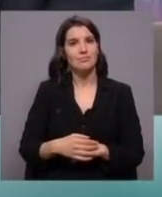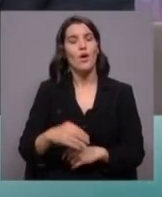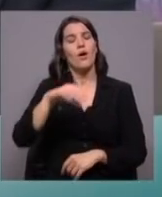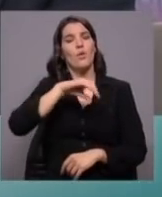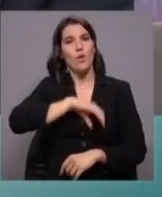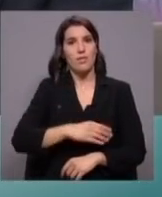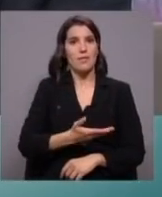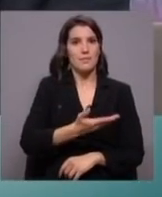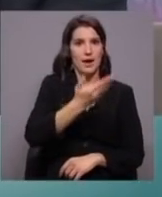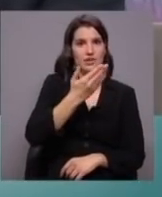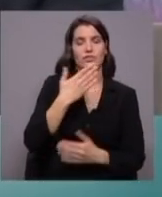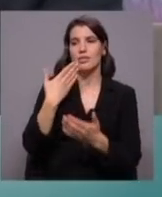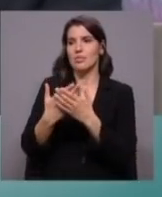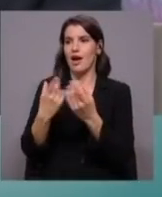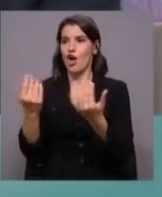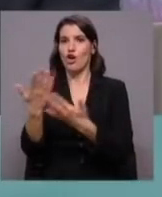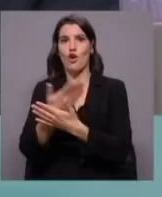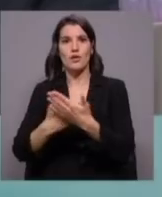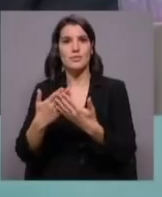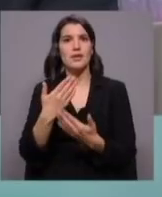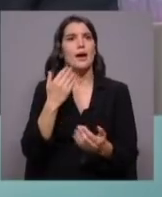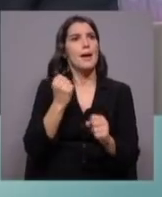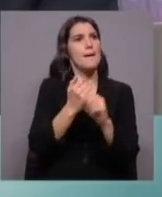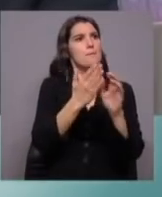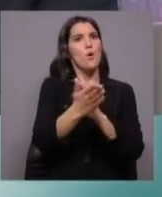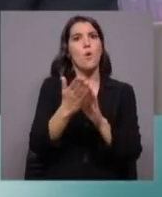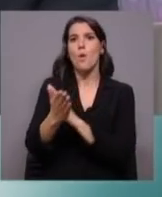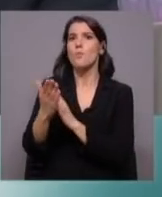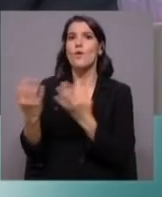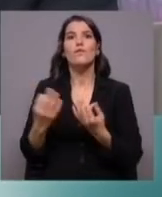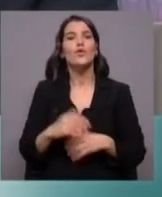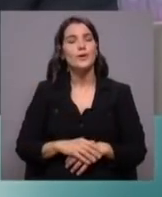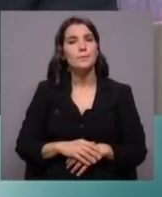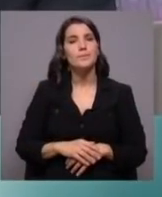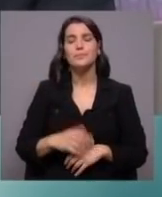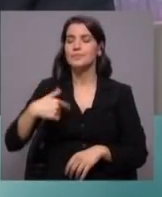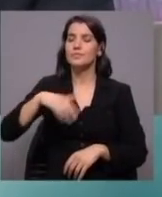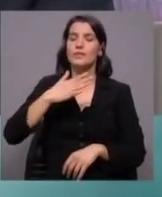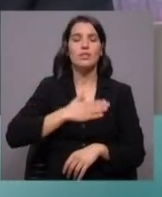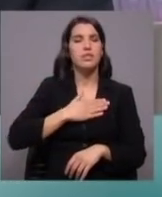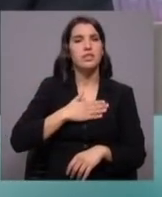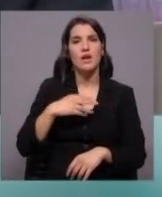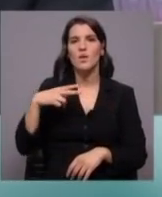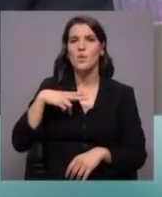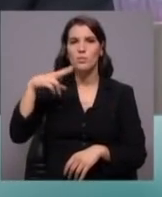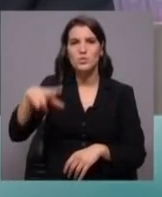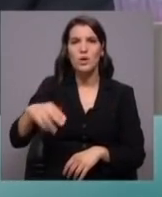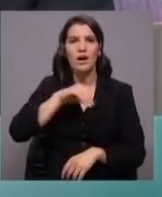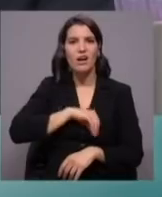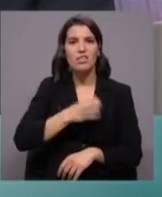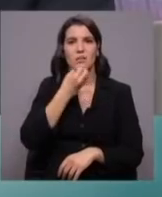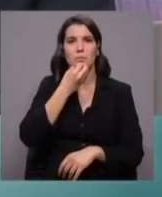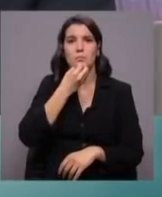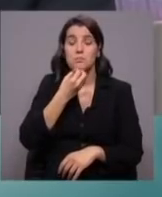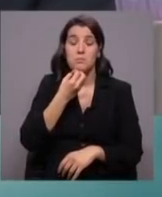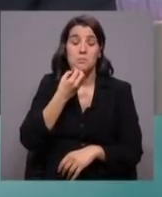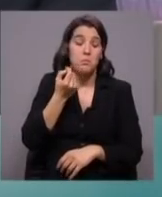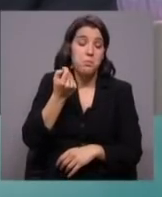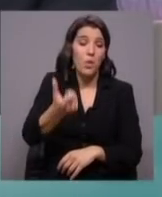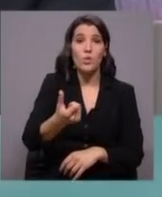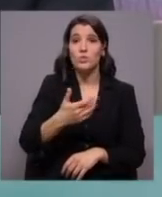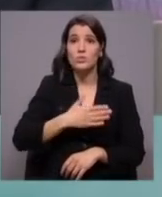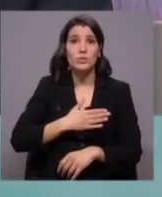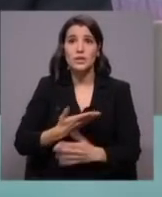mais economia, foi mais emprego. Porque nós não queremos um país de baixos salários. Um terço